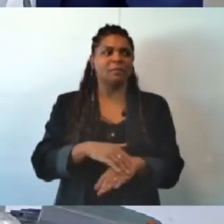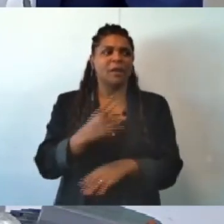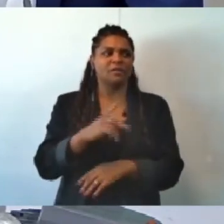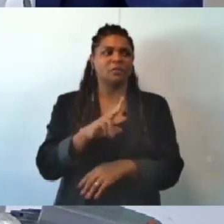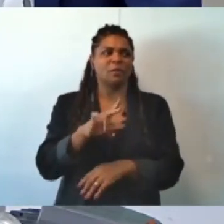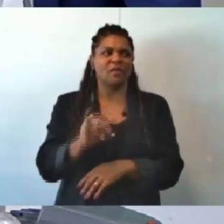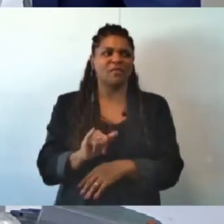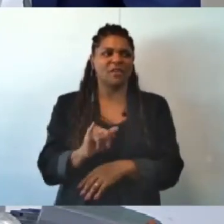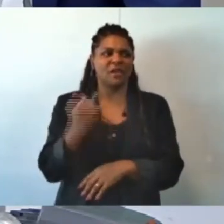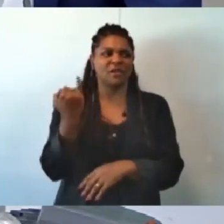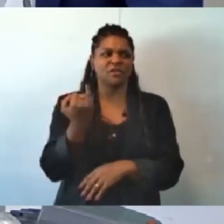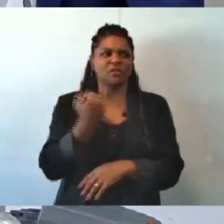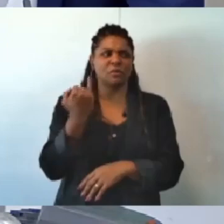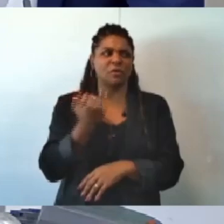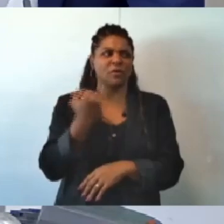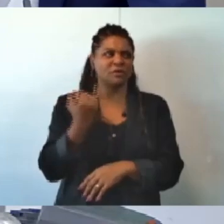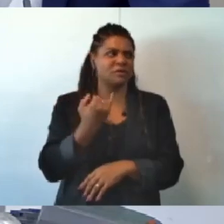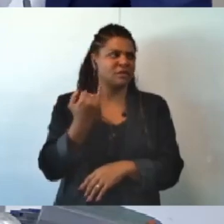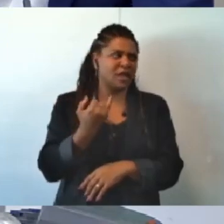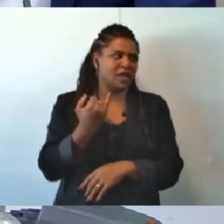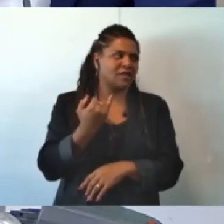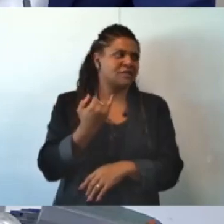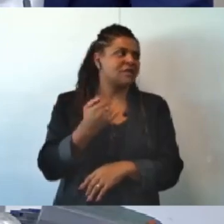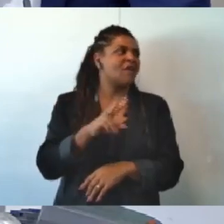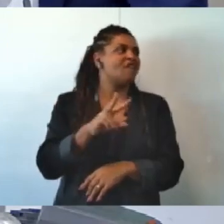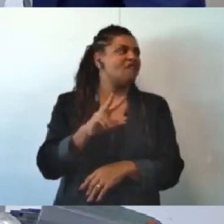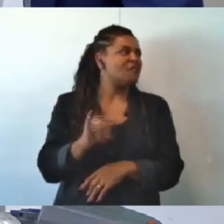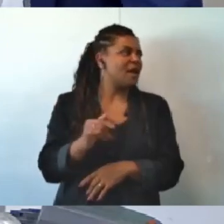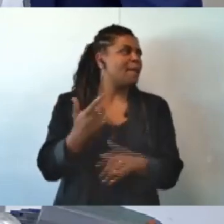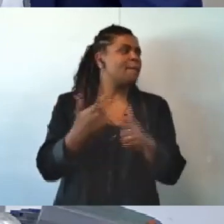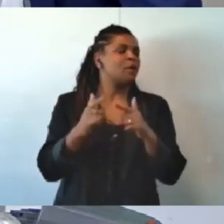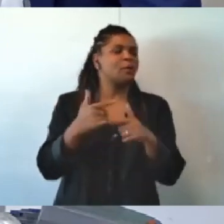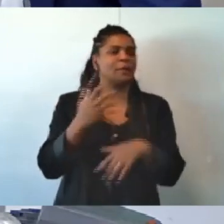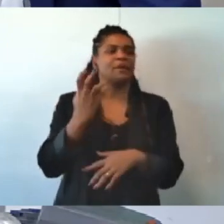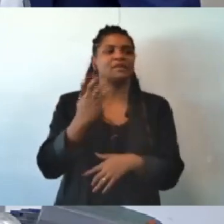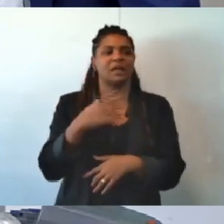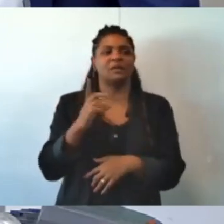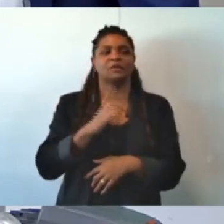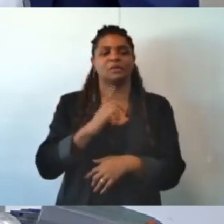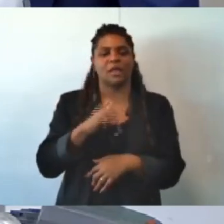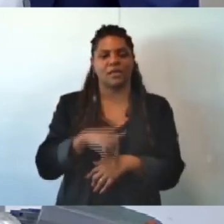não, acho que não vamos ter problema seríssimo aqui. Obrigado, vereador.